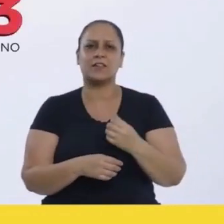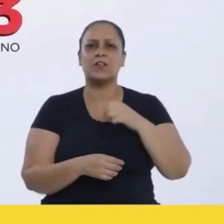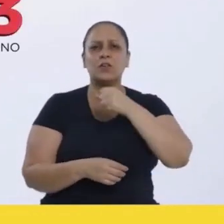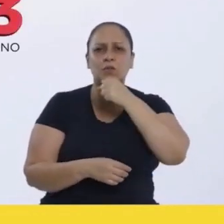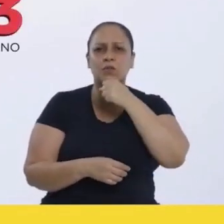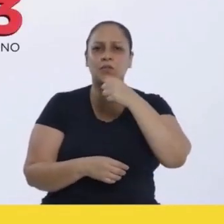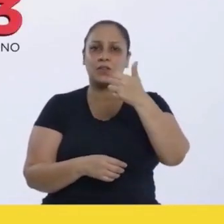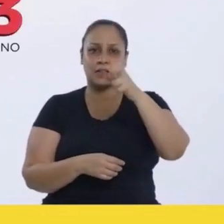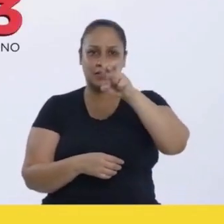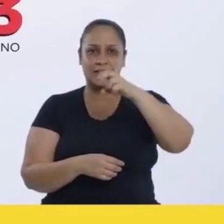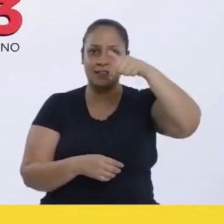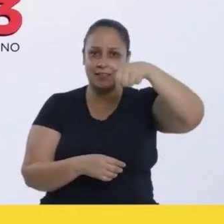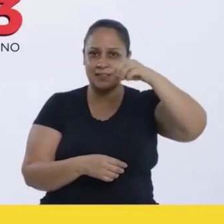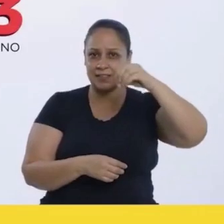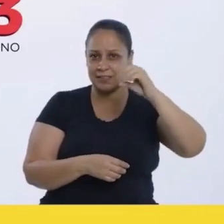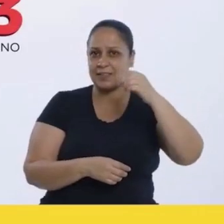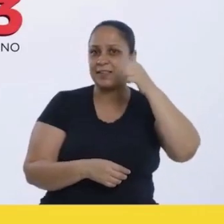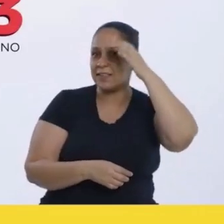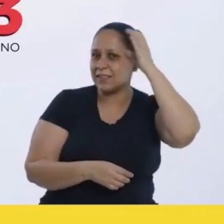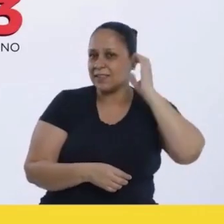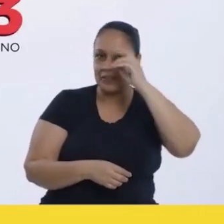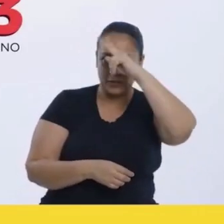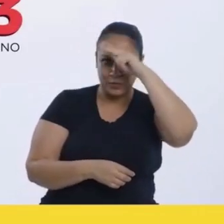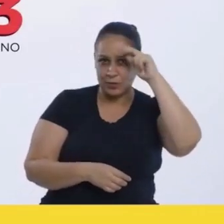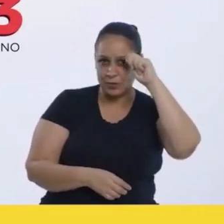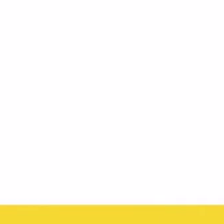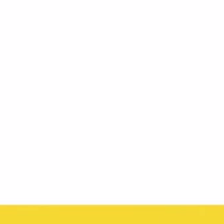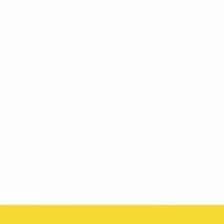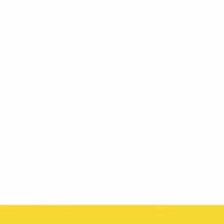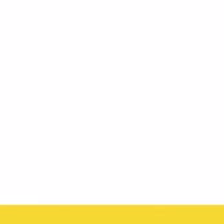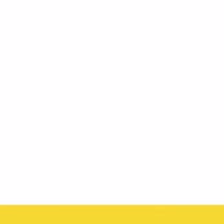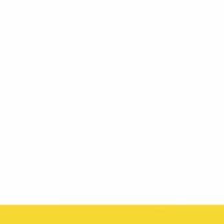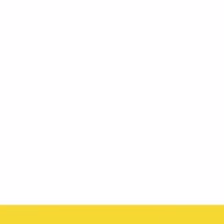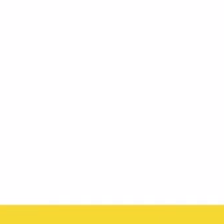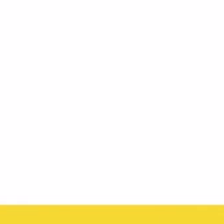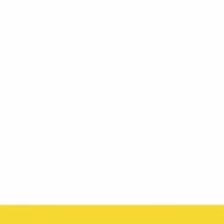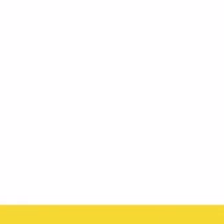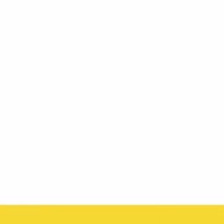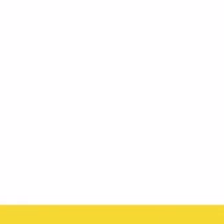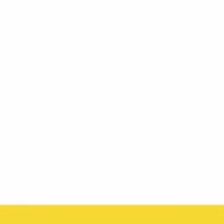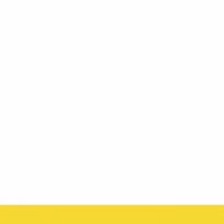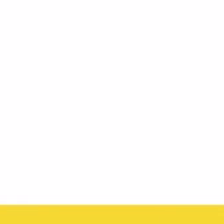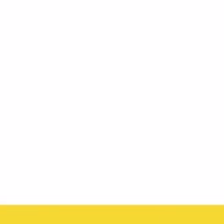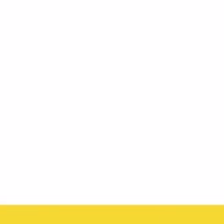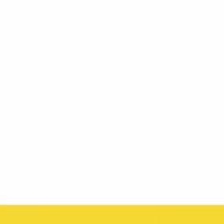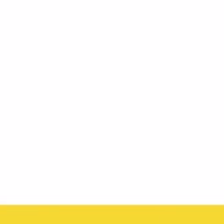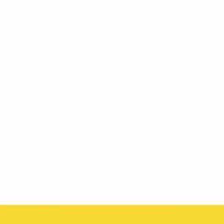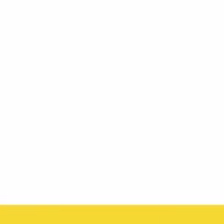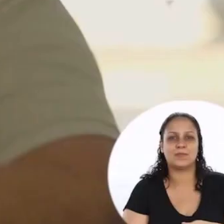e idosos vote 15700 com Eliana prefeita vote nos vereadores do MDB com Eliana 13